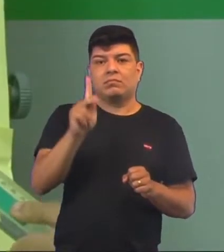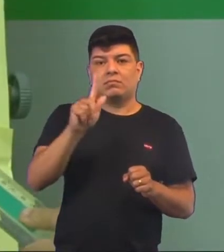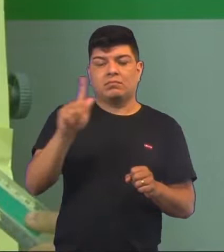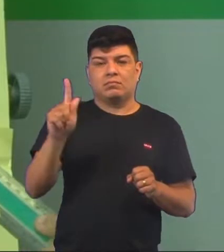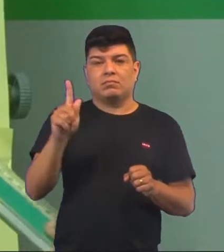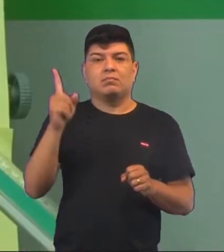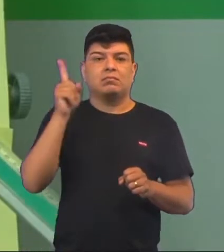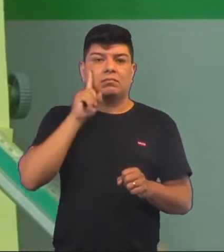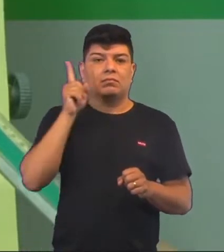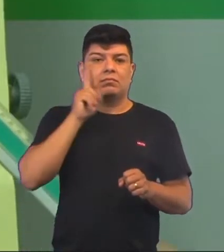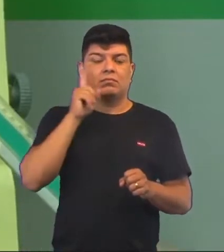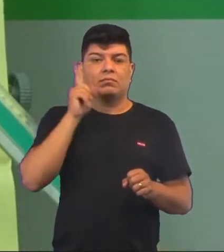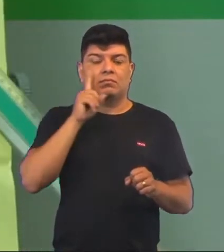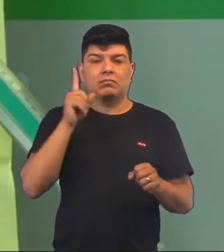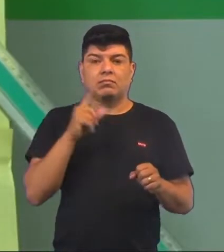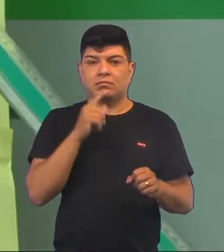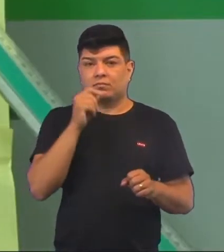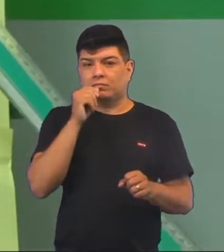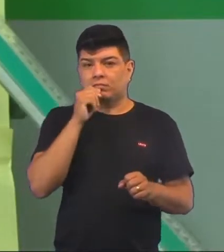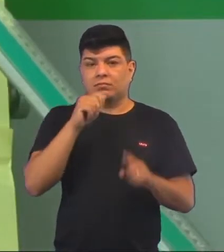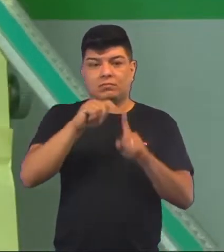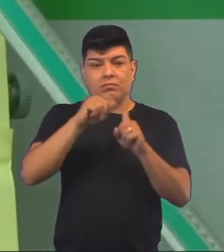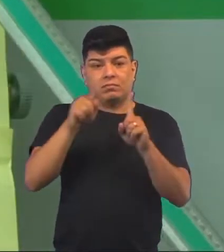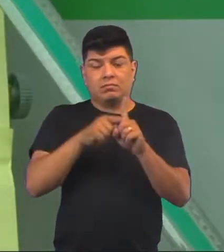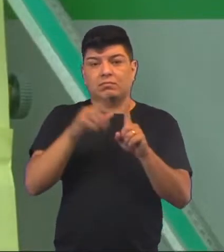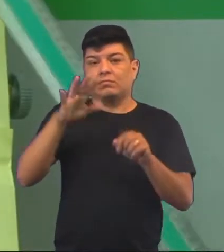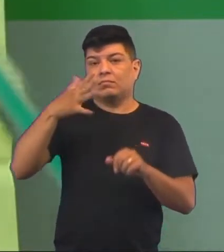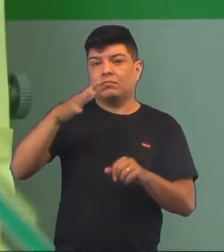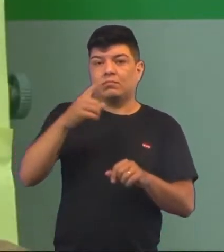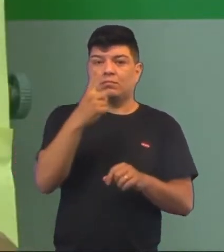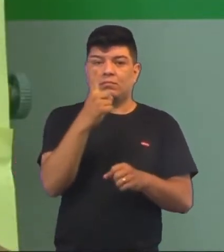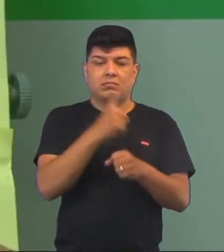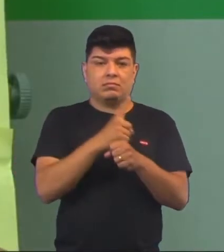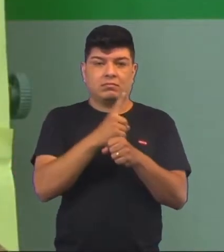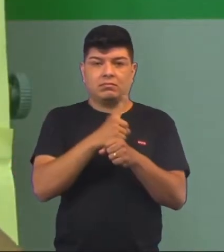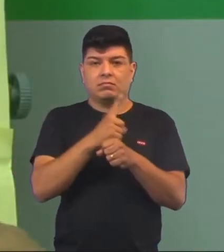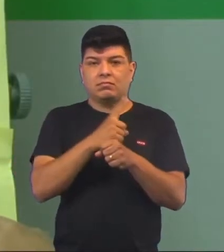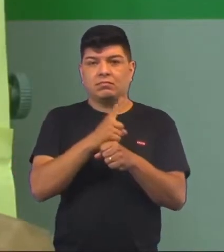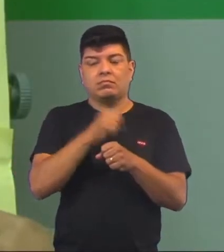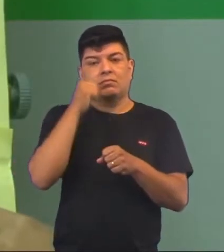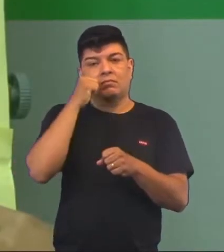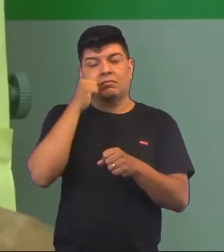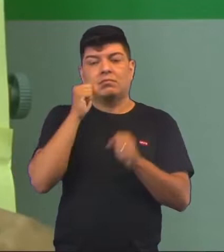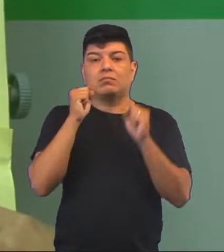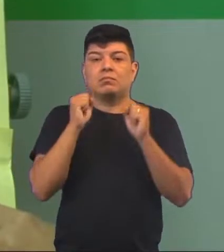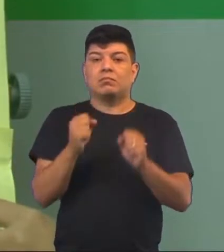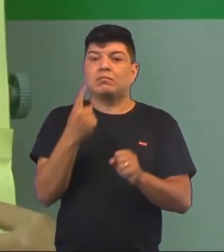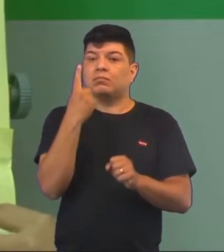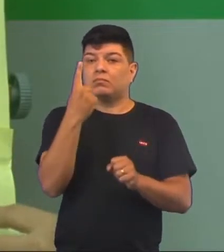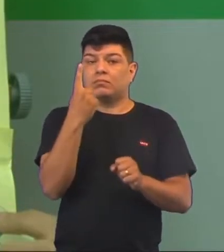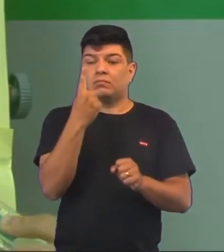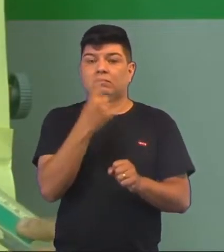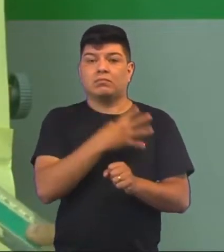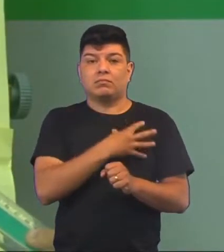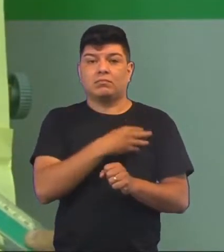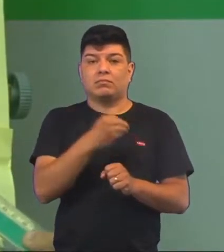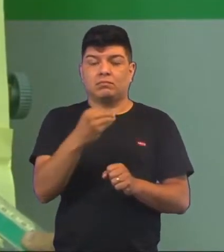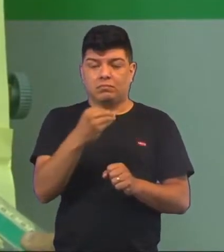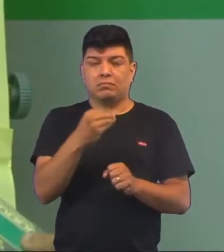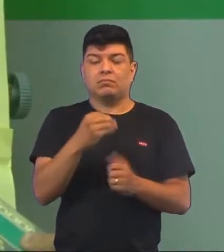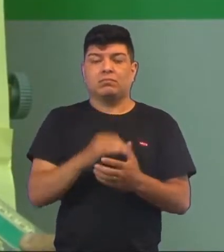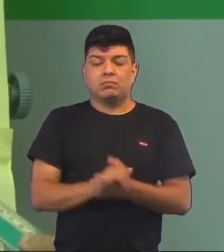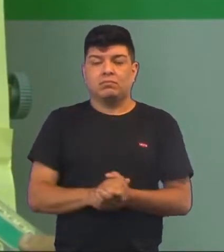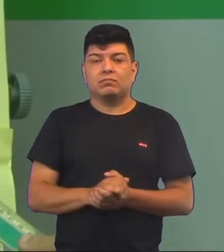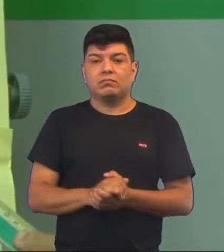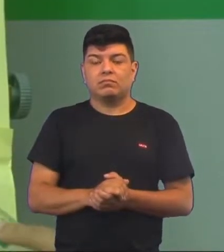dia. O tempo de gestação do peixe-boi é de 1 ano e a fêmea pode gerar só um só filhote por